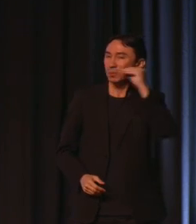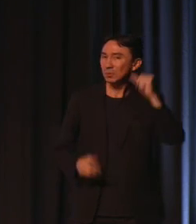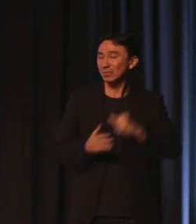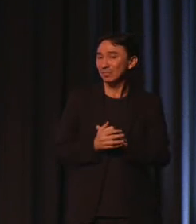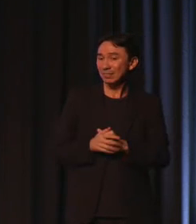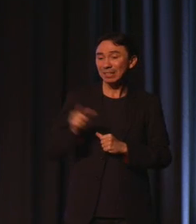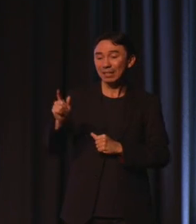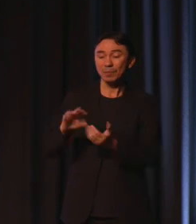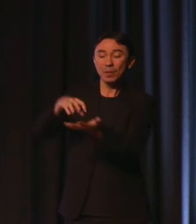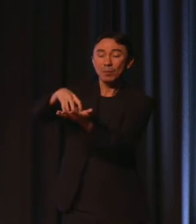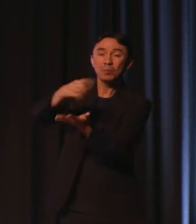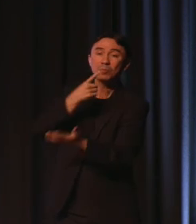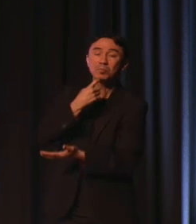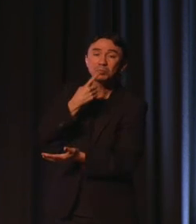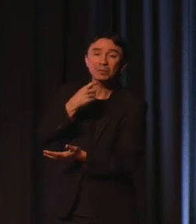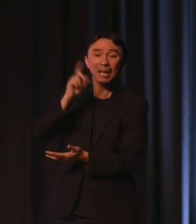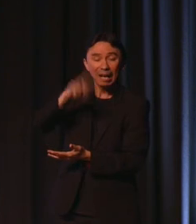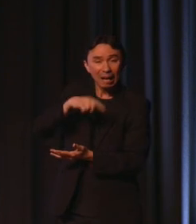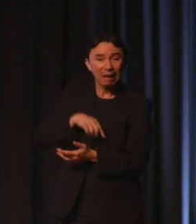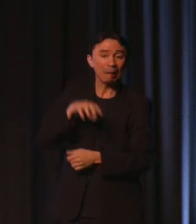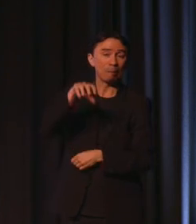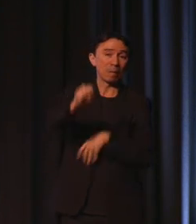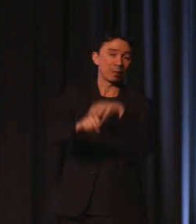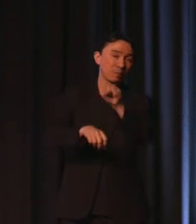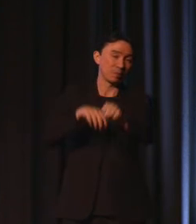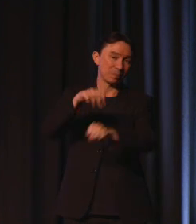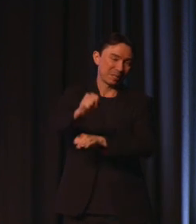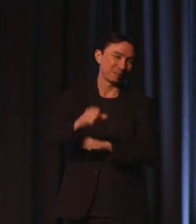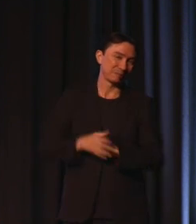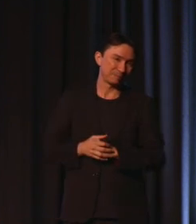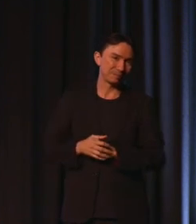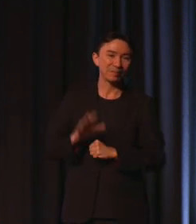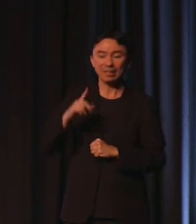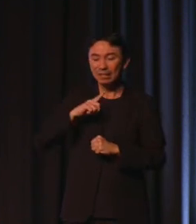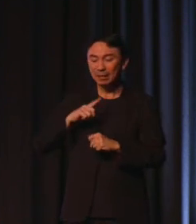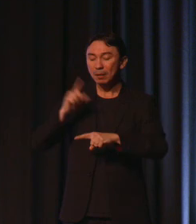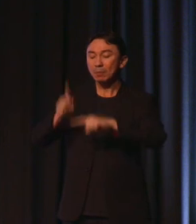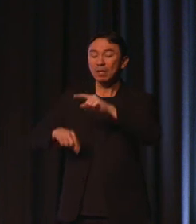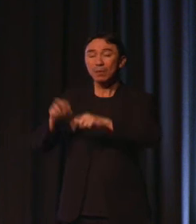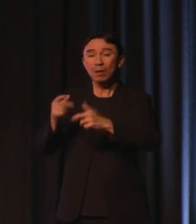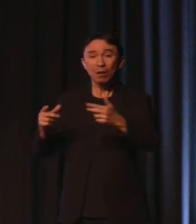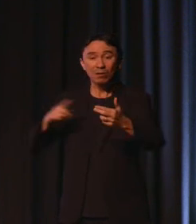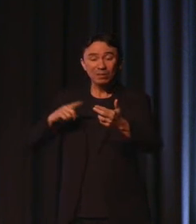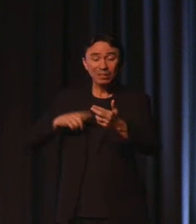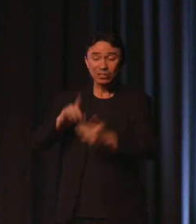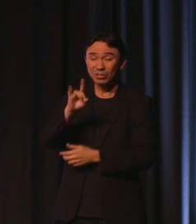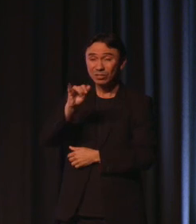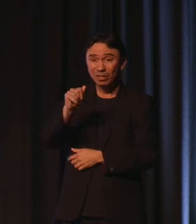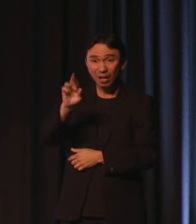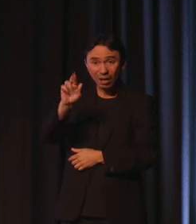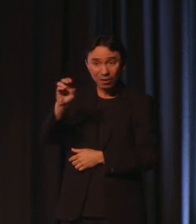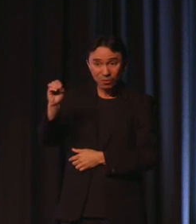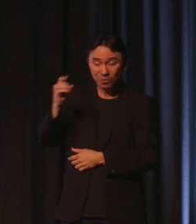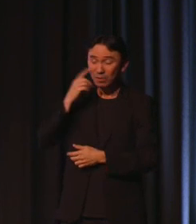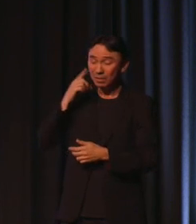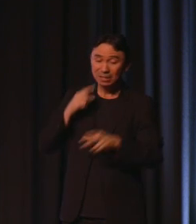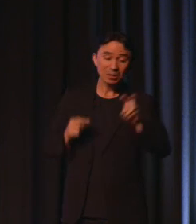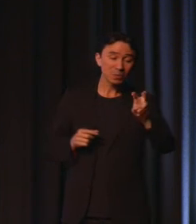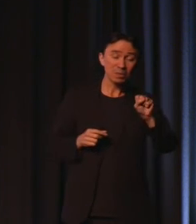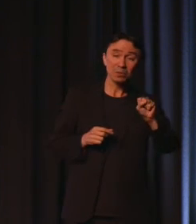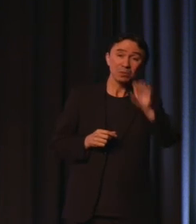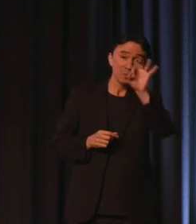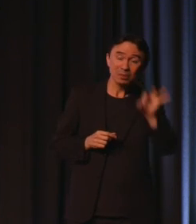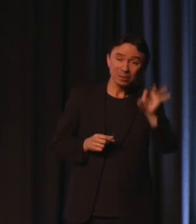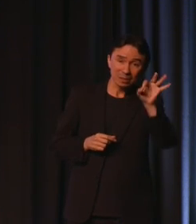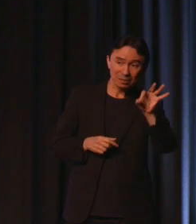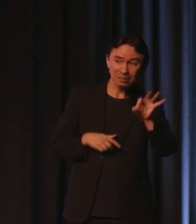onde retira, né? Quando você olha o tipo de material, a gente vê o diário de infusão como principal ali com 58, seguido das